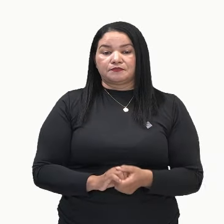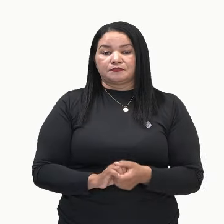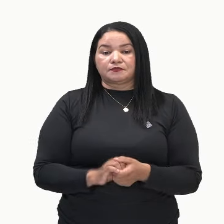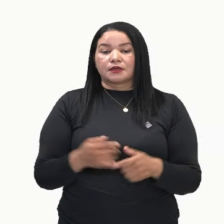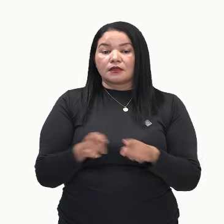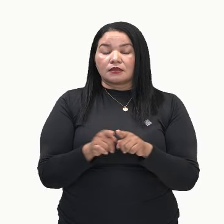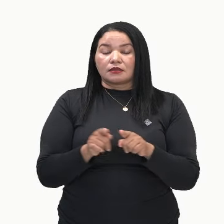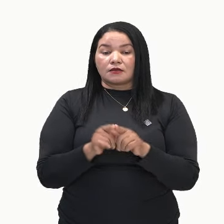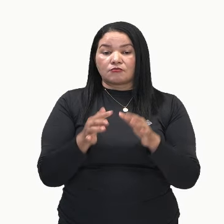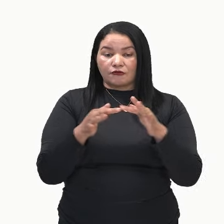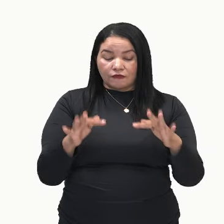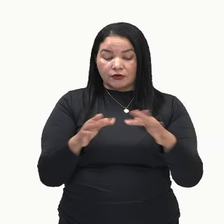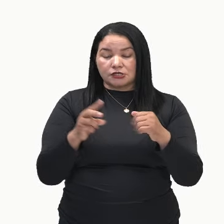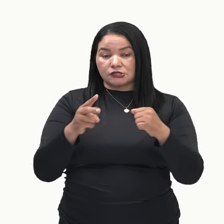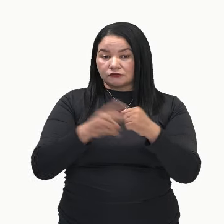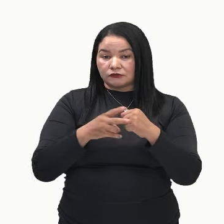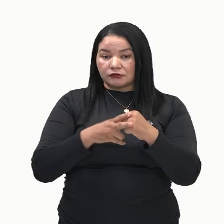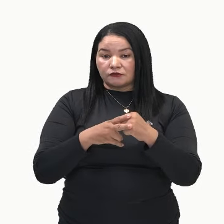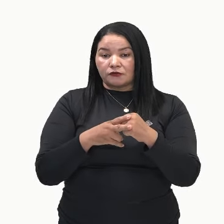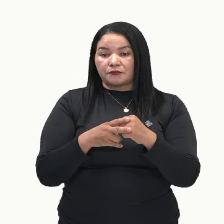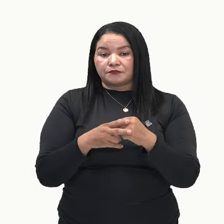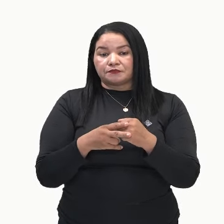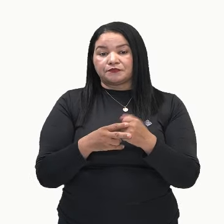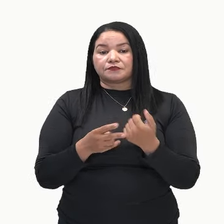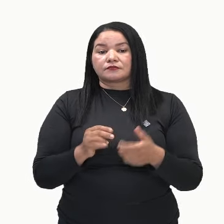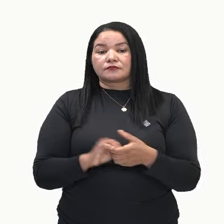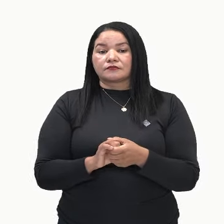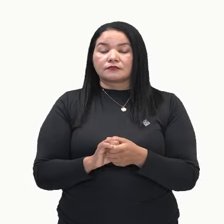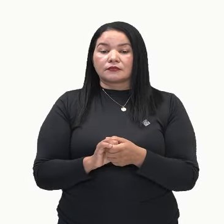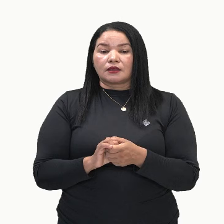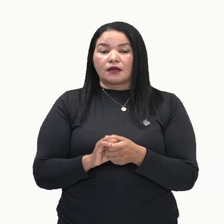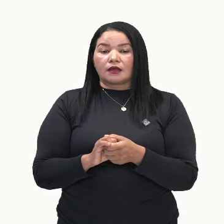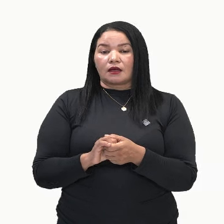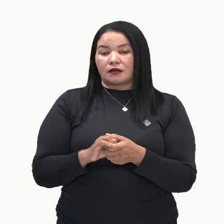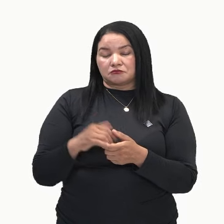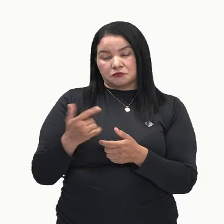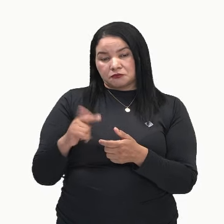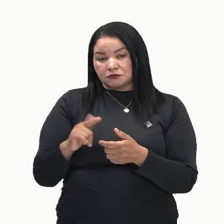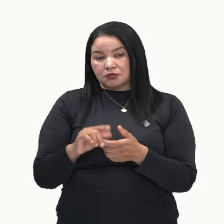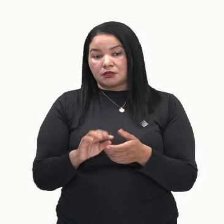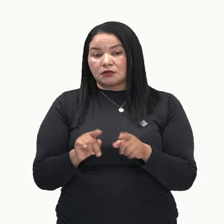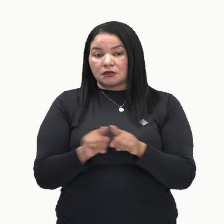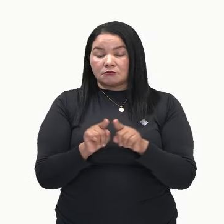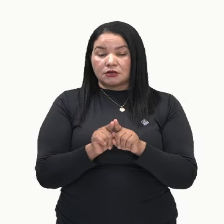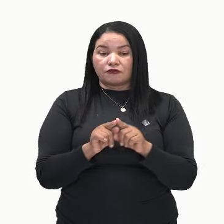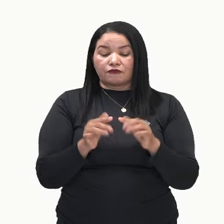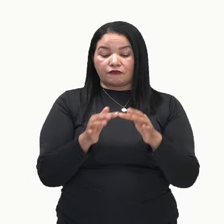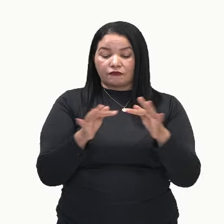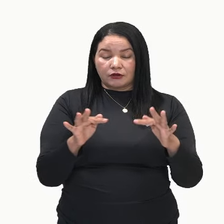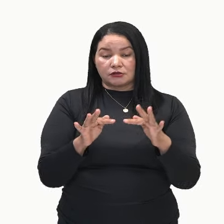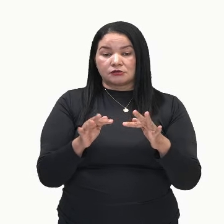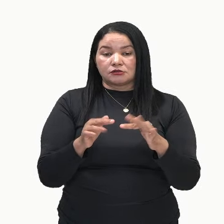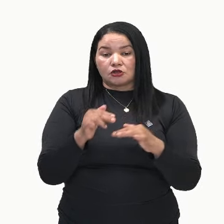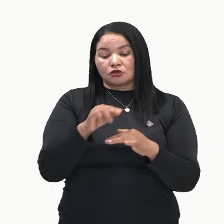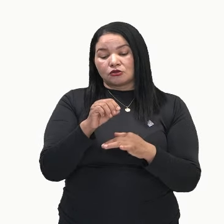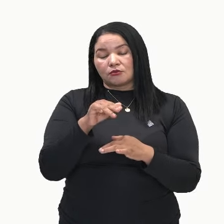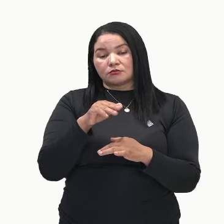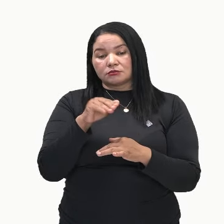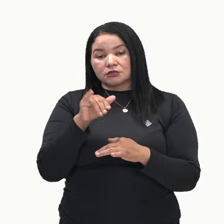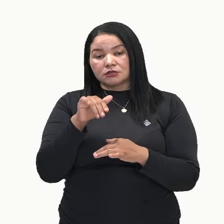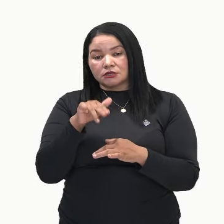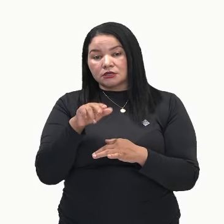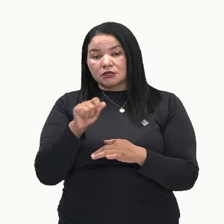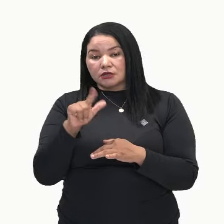frase verbal sem verbos, frase nominal que não possui verbo, eu também tenho a frase verbal. E esse tipo de frase é